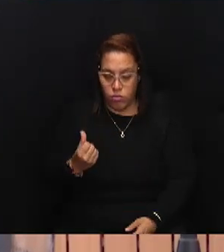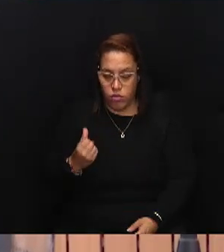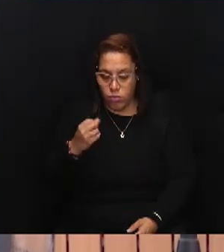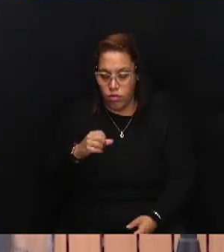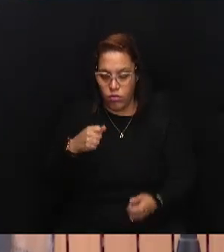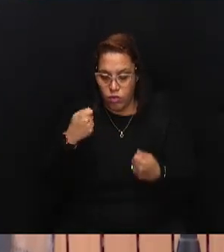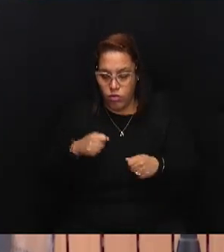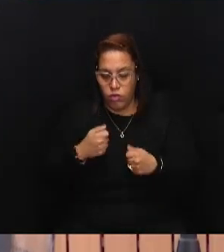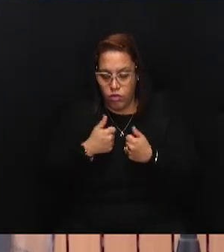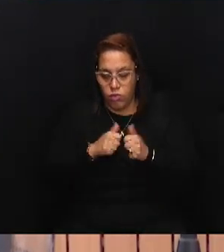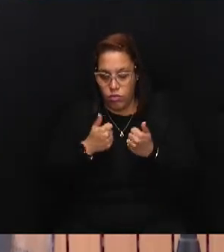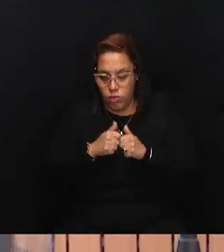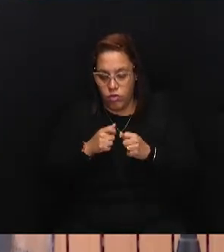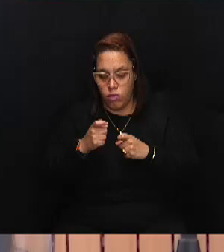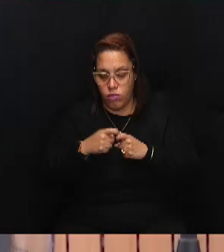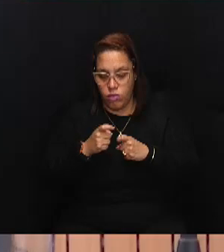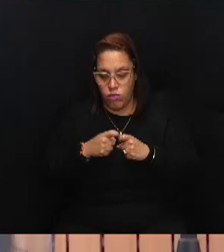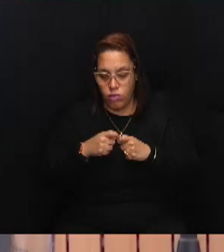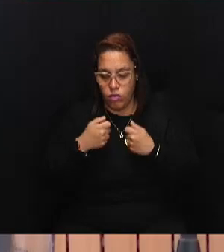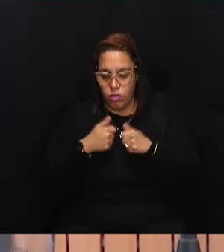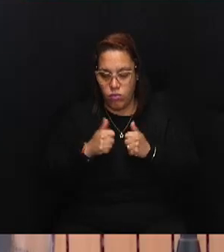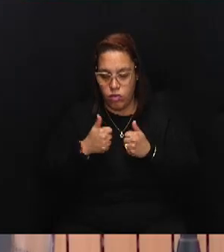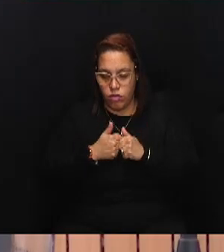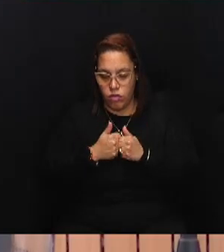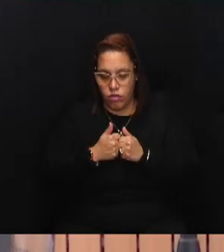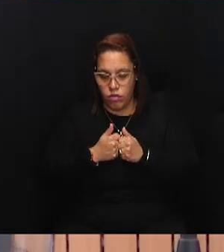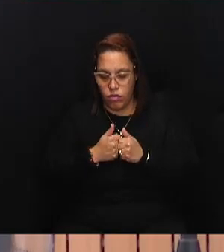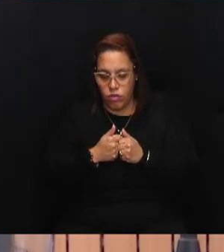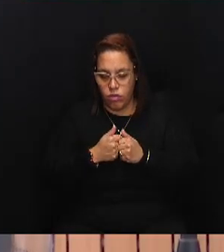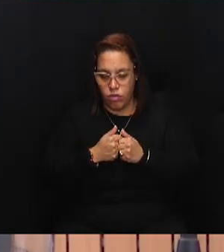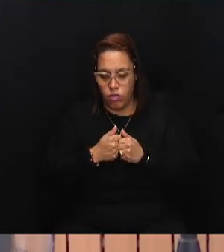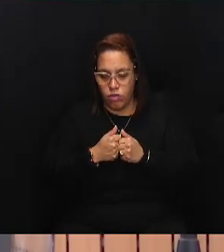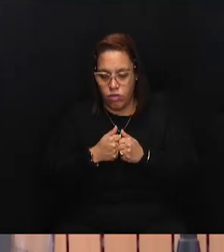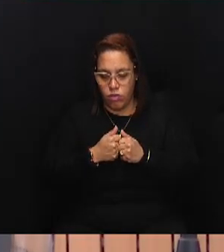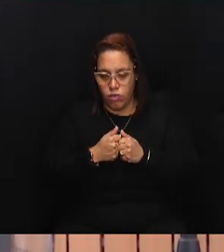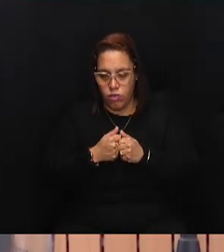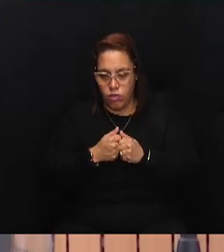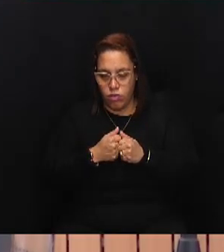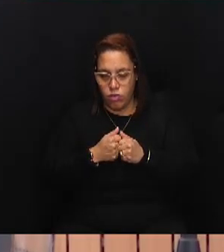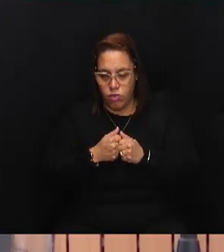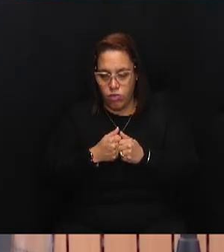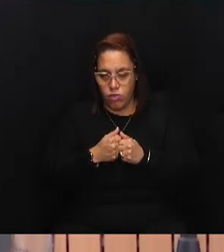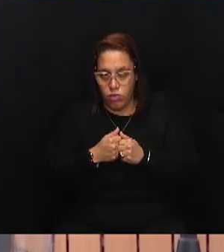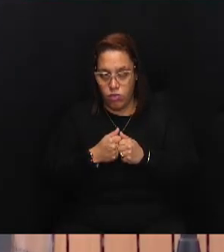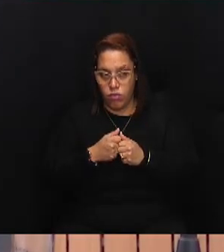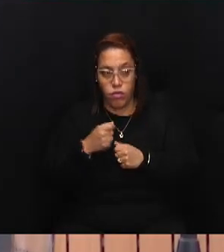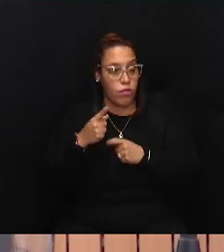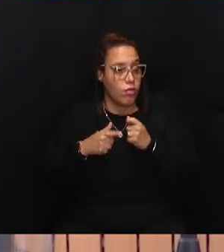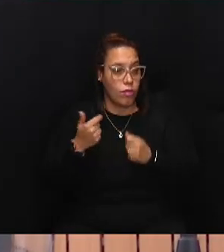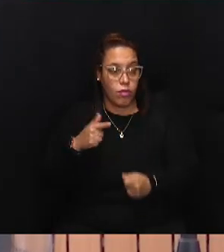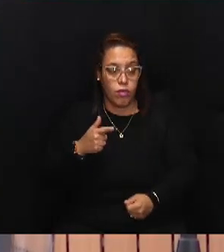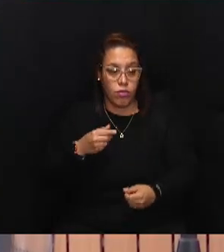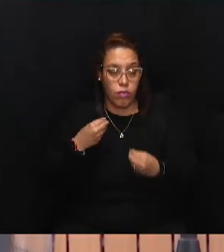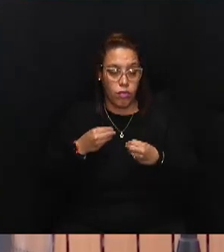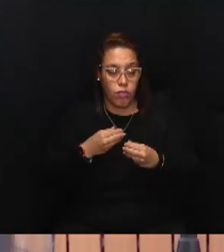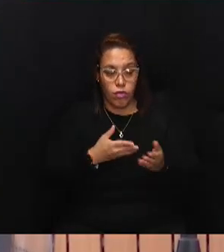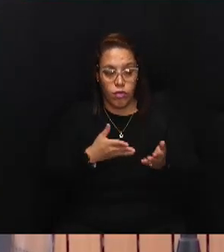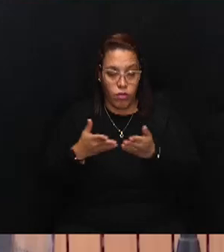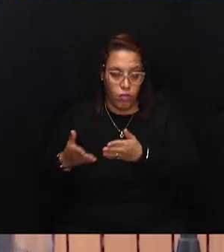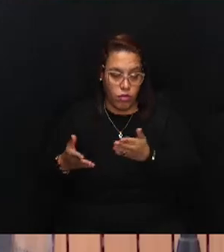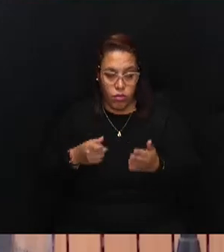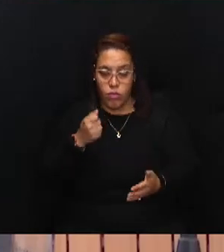precisam do ônibus para ir no médico, precisam do ônibus. Então, e às vezes eles não têm essa condição toda de